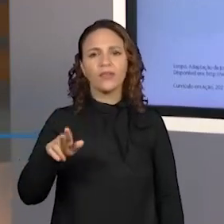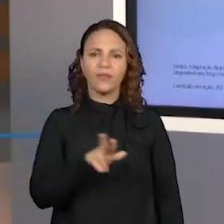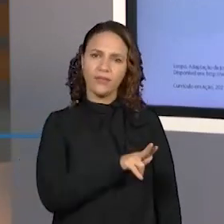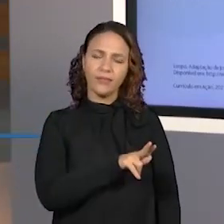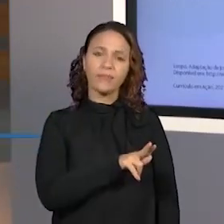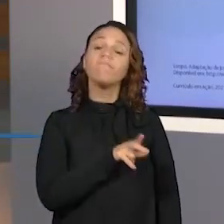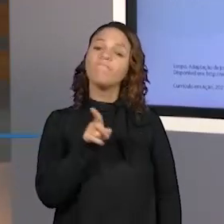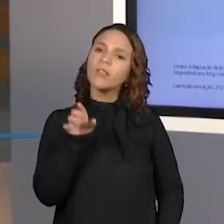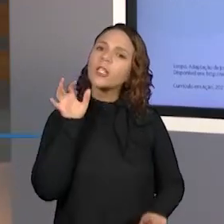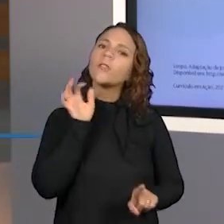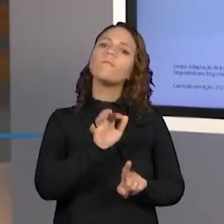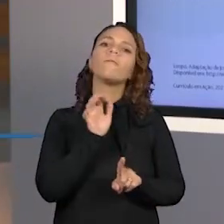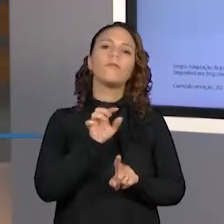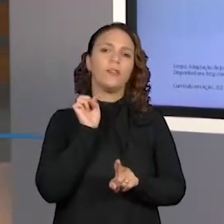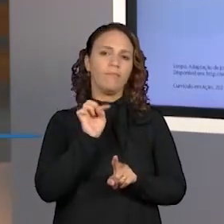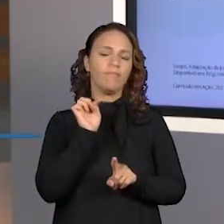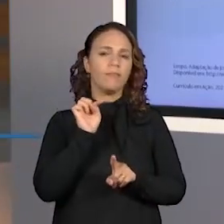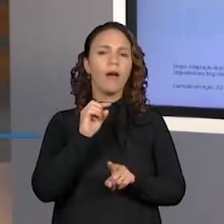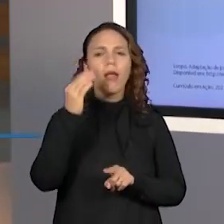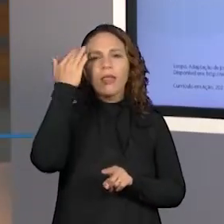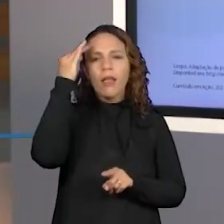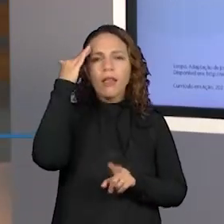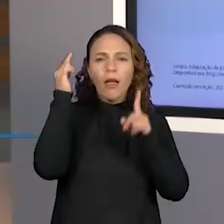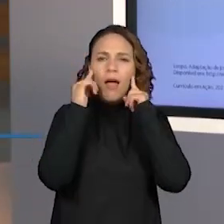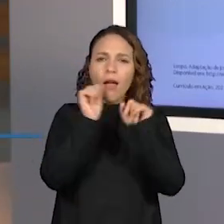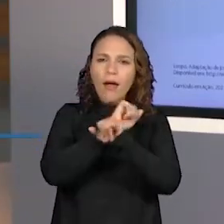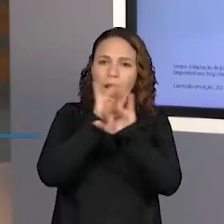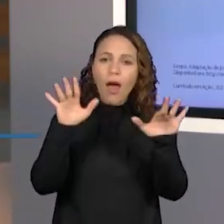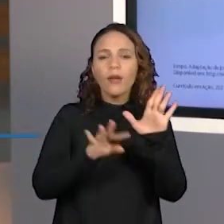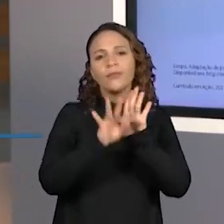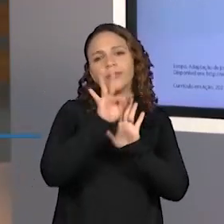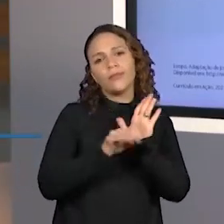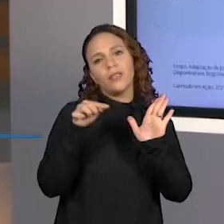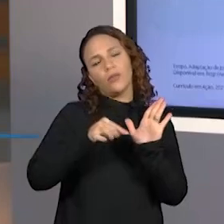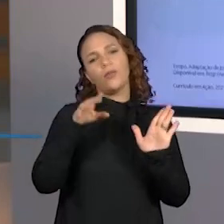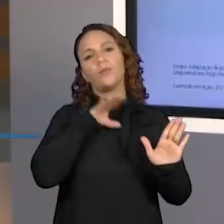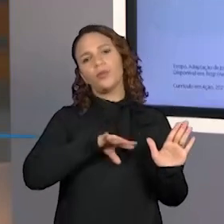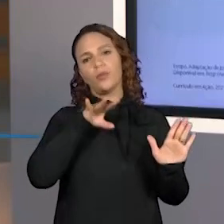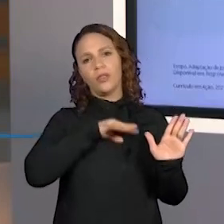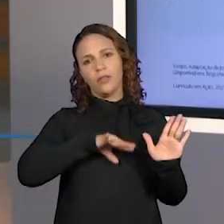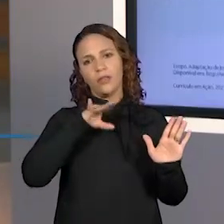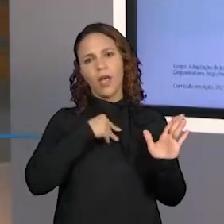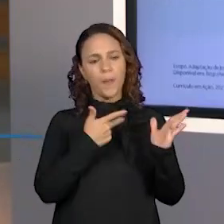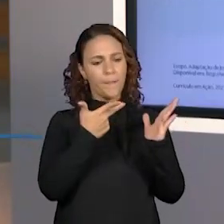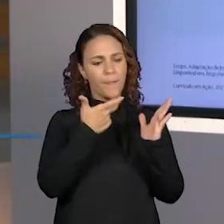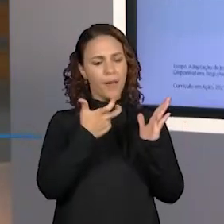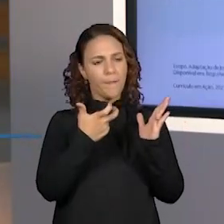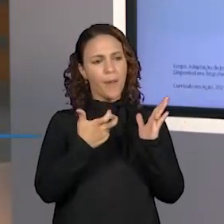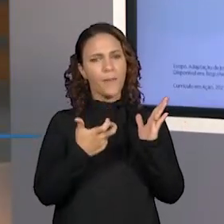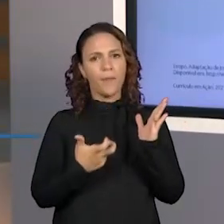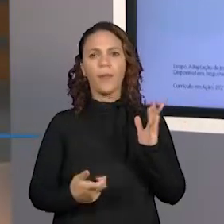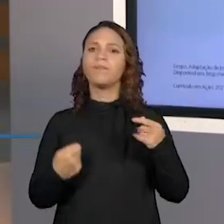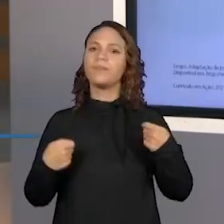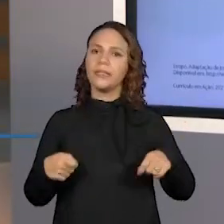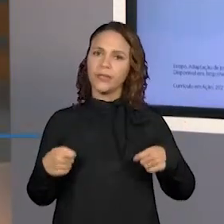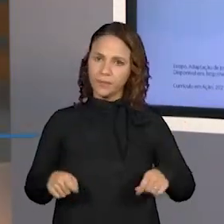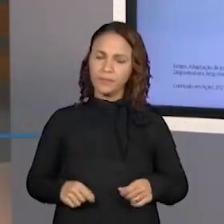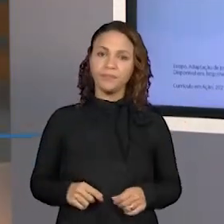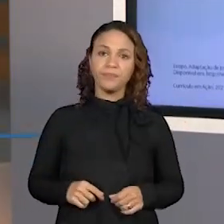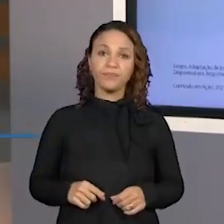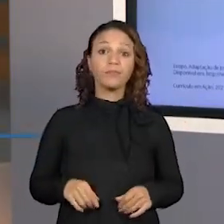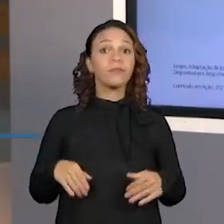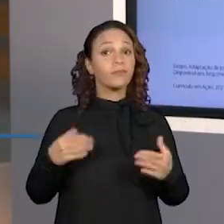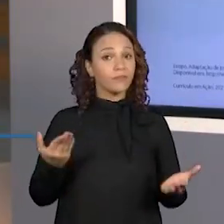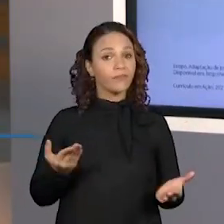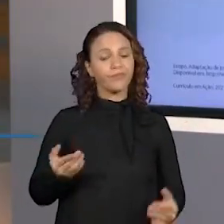da pontuação bem feita, ela faz com que eu interprete de forma correta o texto. Então, os pontos, eles